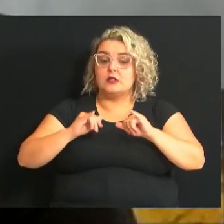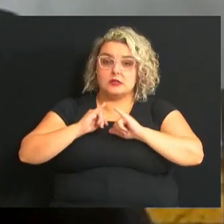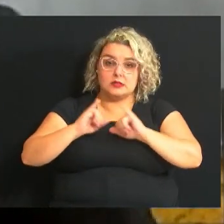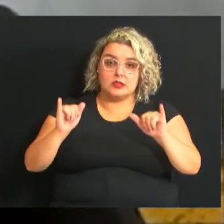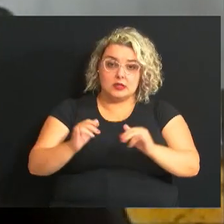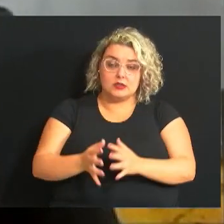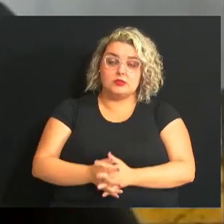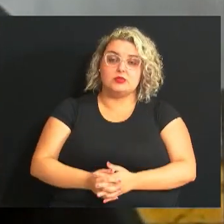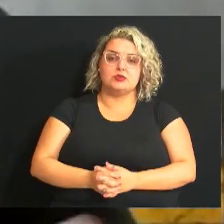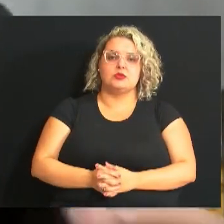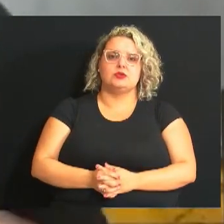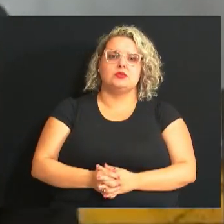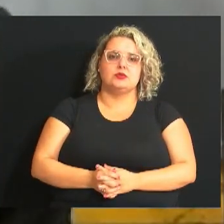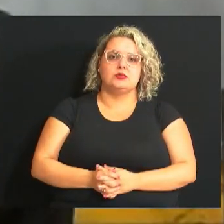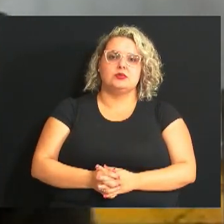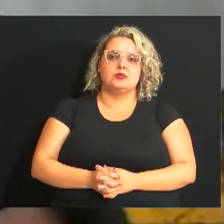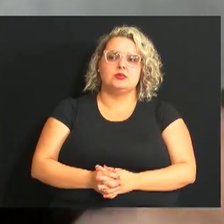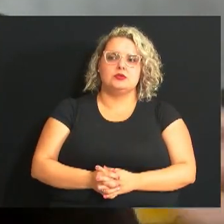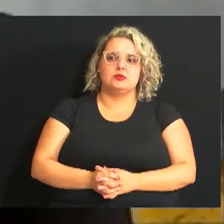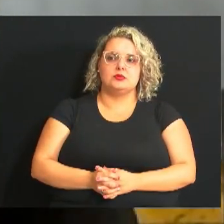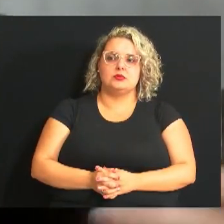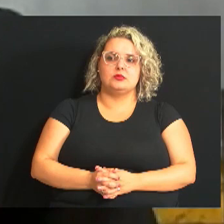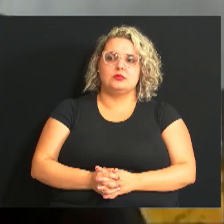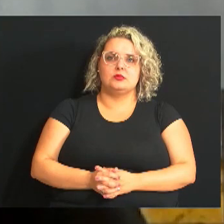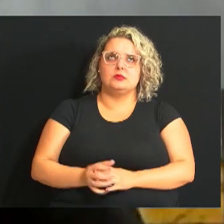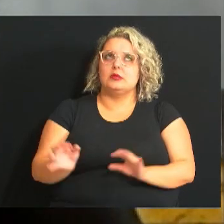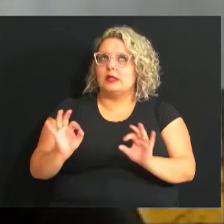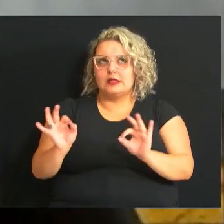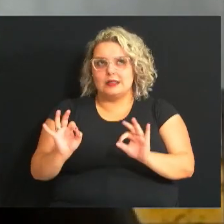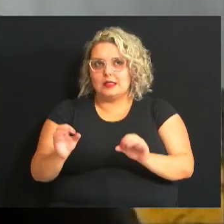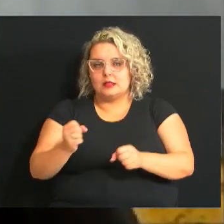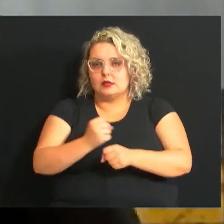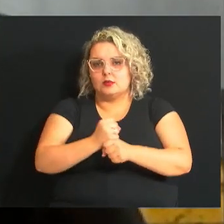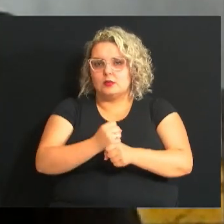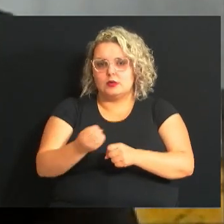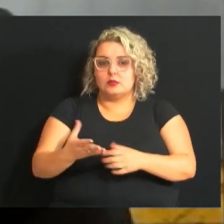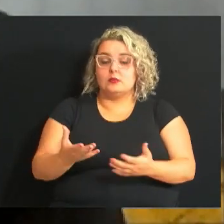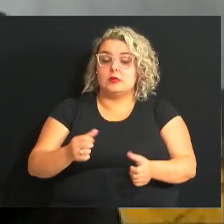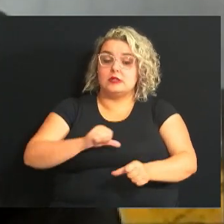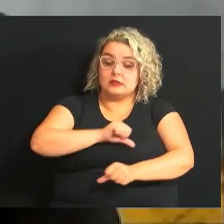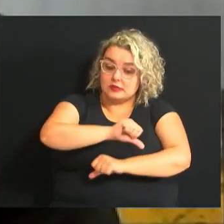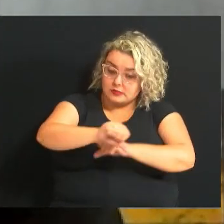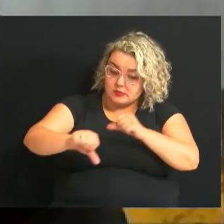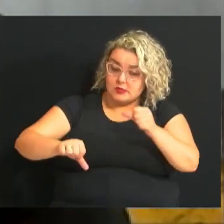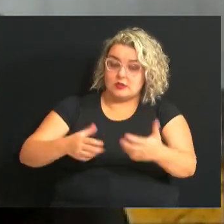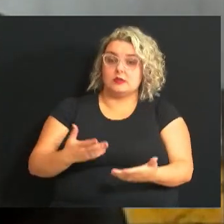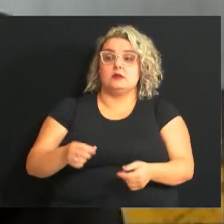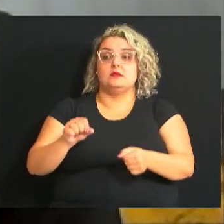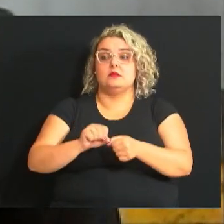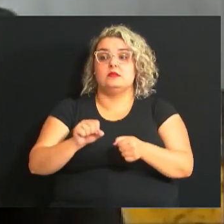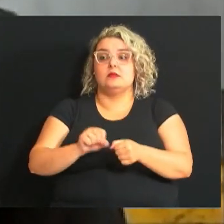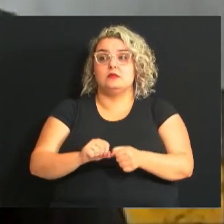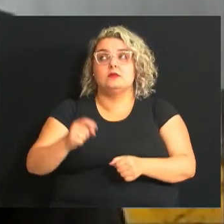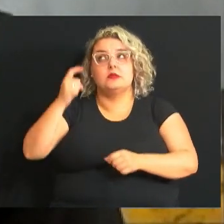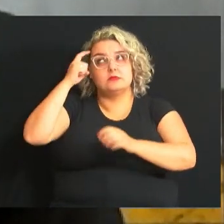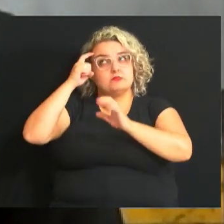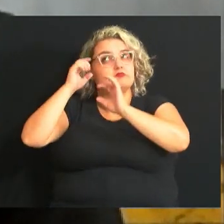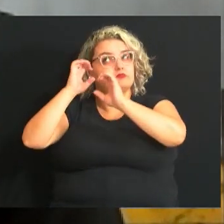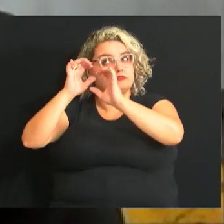principalmente, não tem nada a ver com o ano novo, mas nesse período de virada de ano, onde a gente faz muitas reflexões, né?